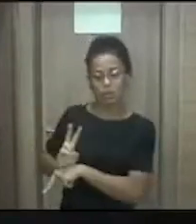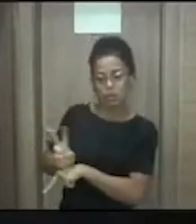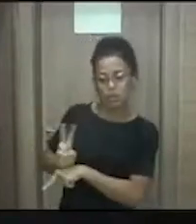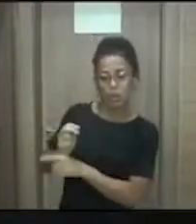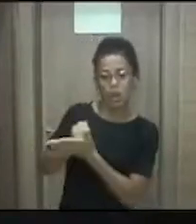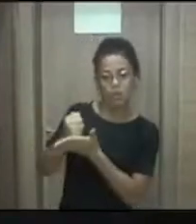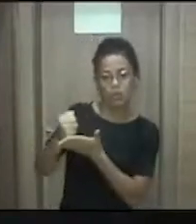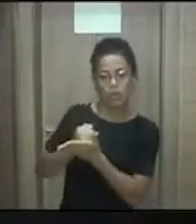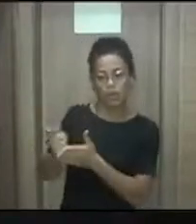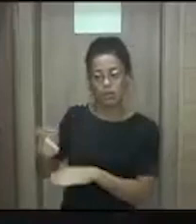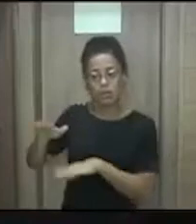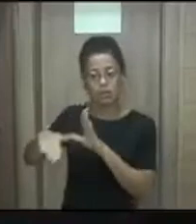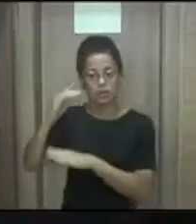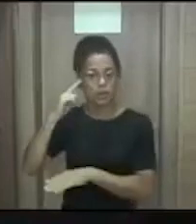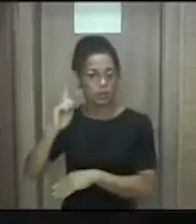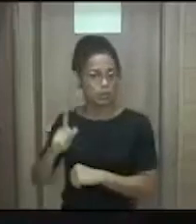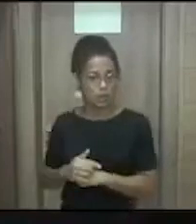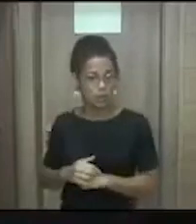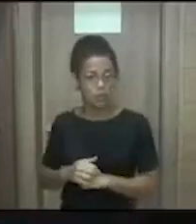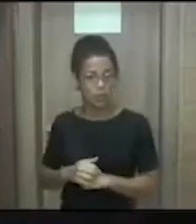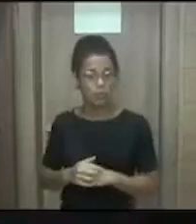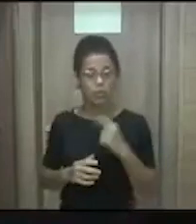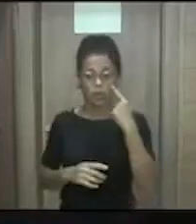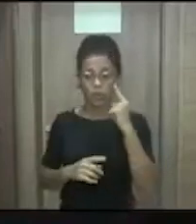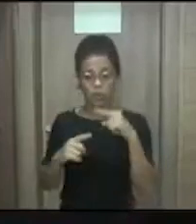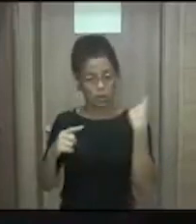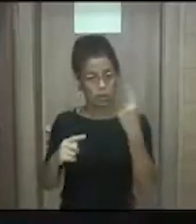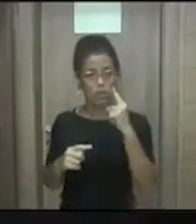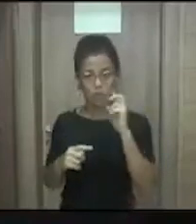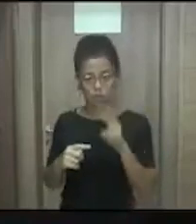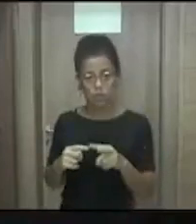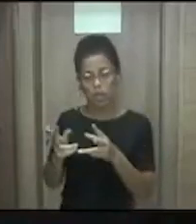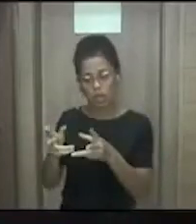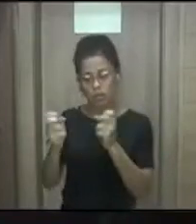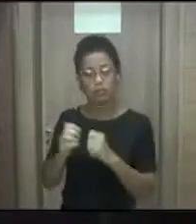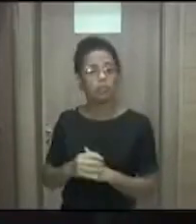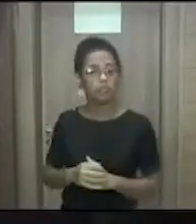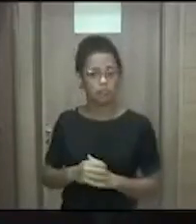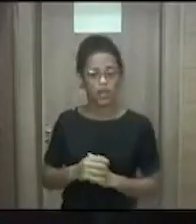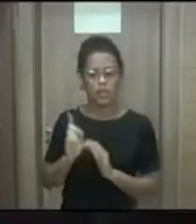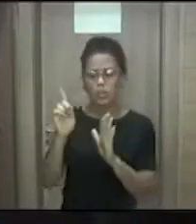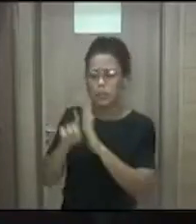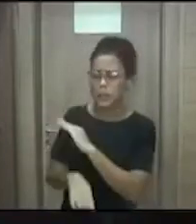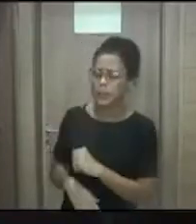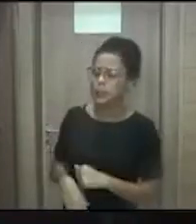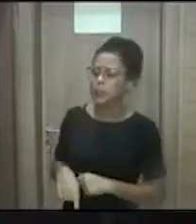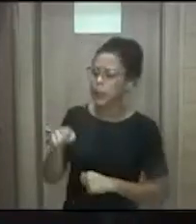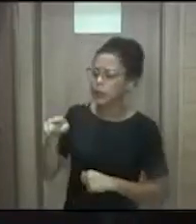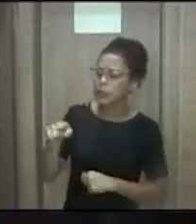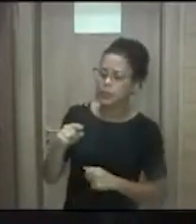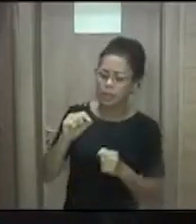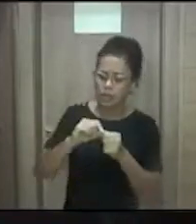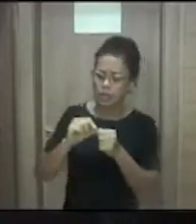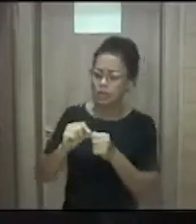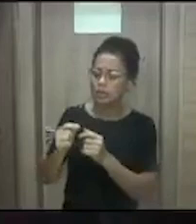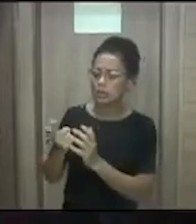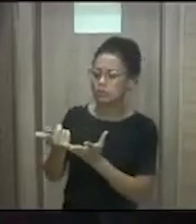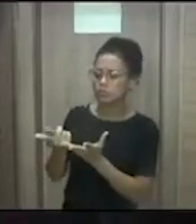contrato, e a gente viu isso nos municípios. Então a gente perguntava: mas como é que você faz para pagar essa